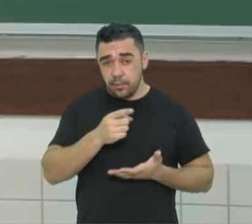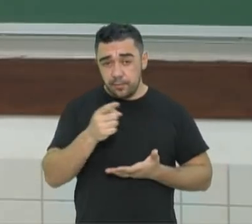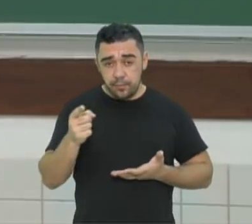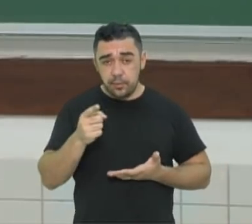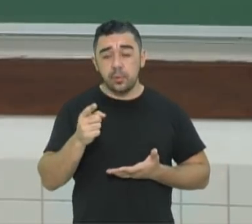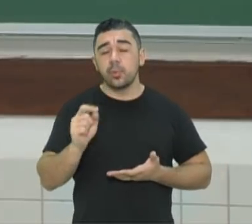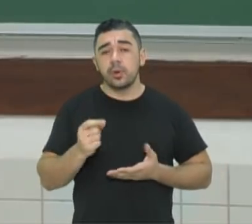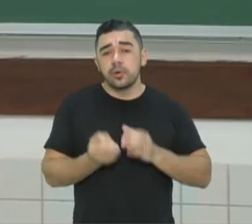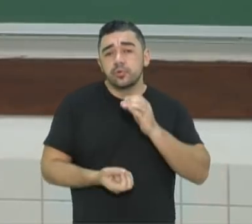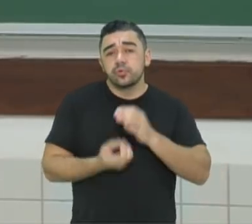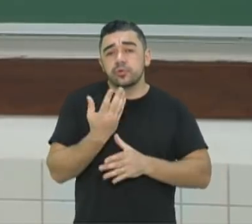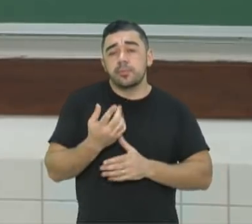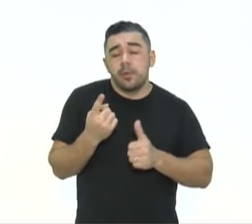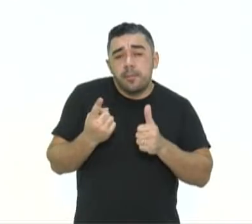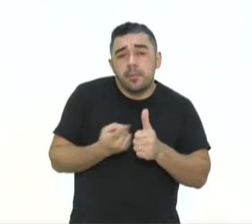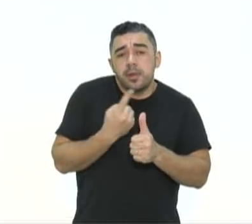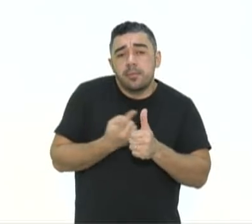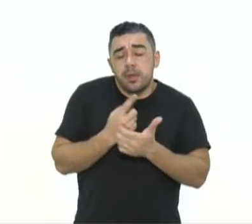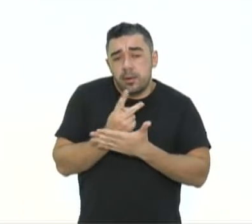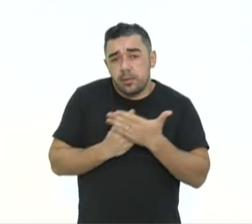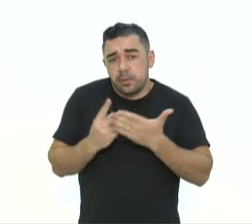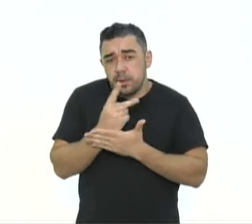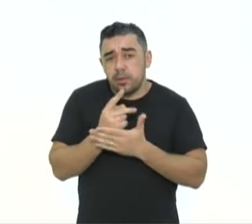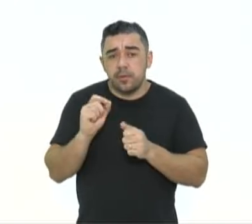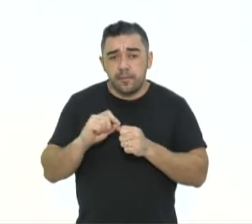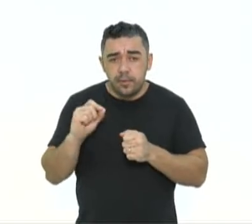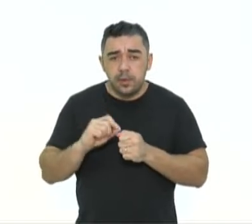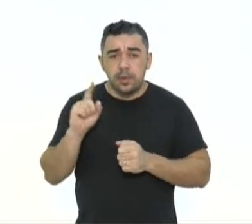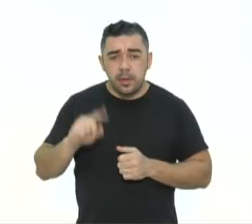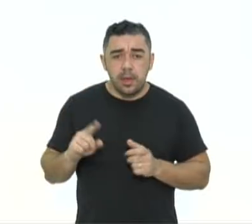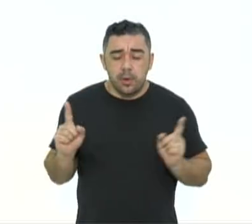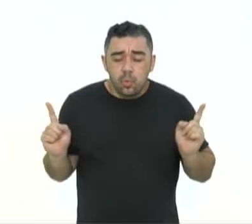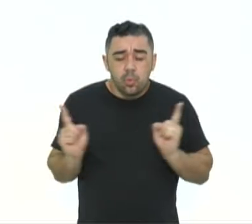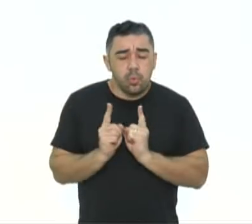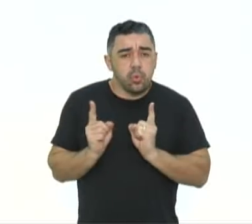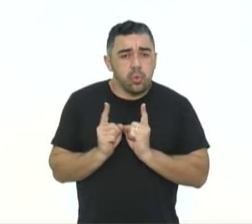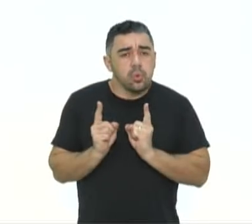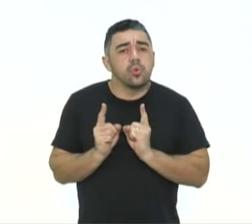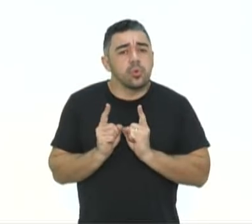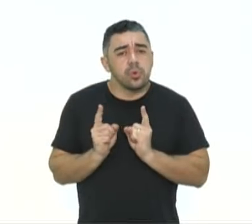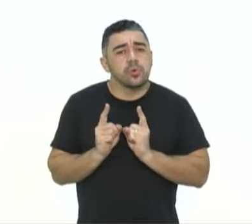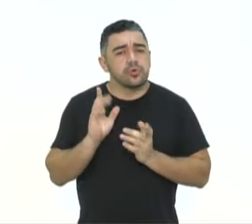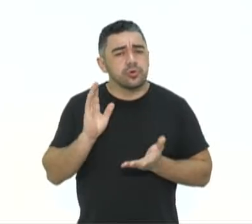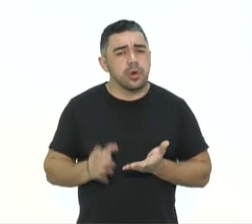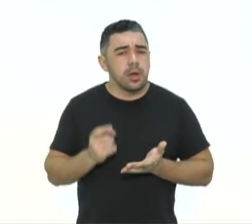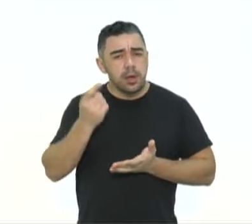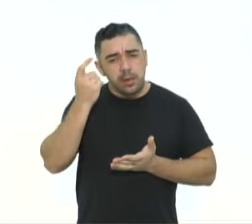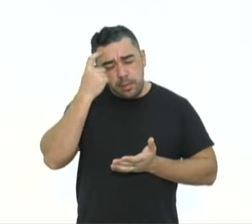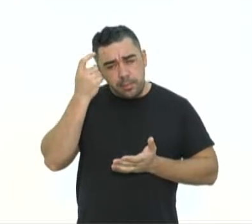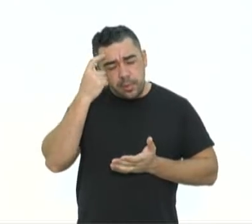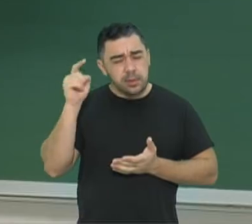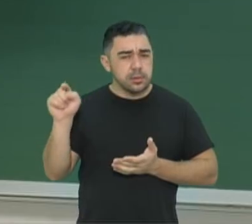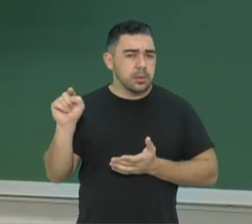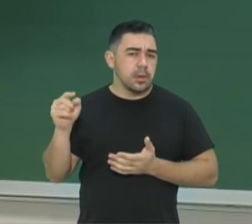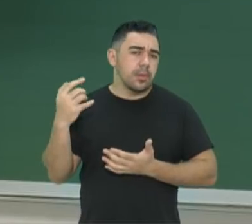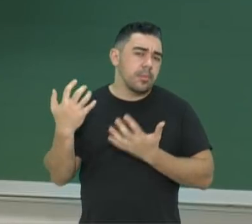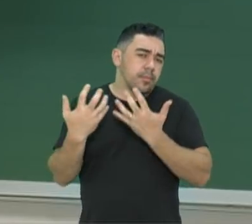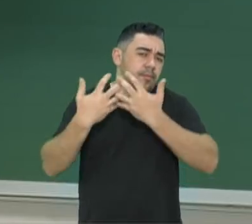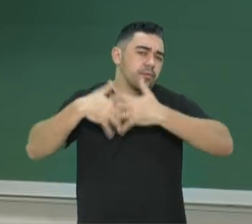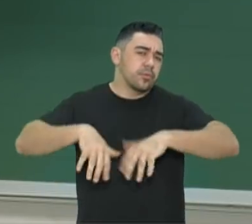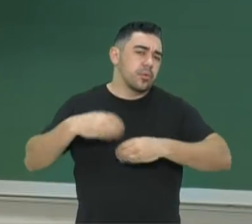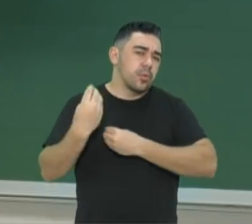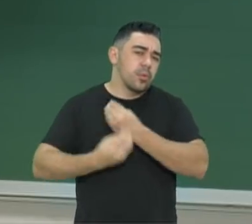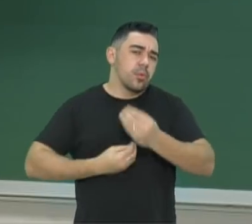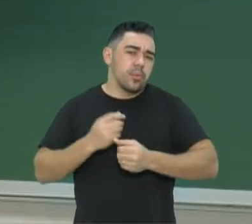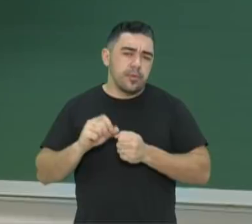ver aqui, o primeiro desenho animado produzido foi um curta-metragem, exatamente já pensando nesse processo de como